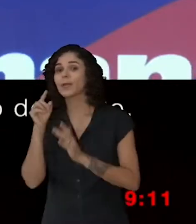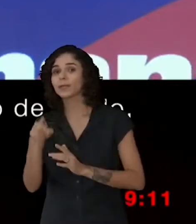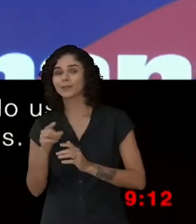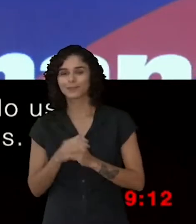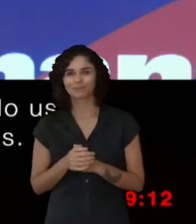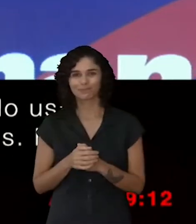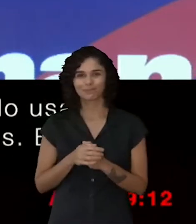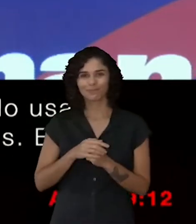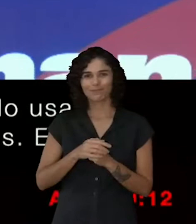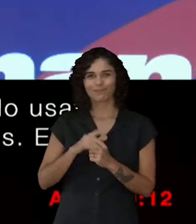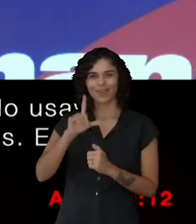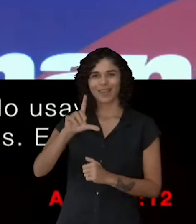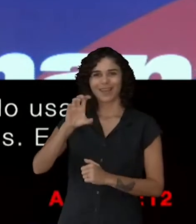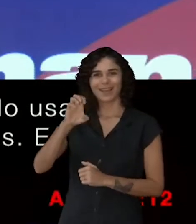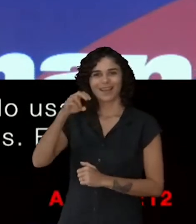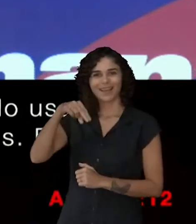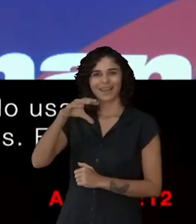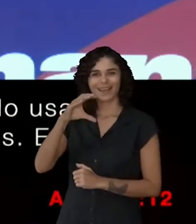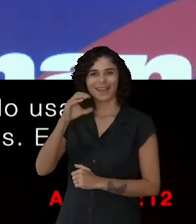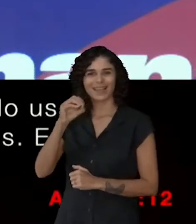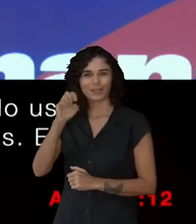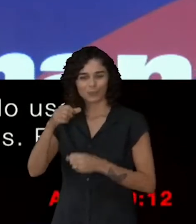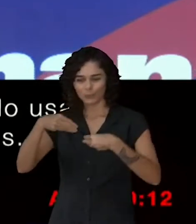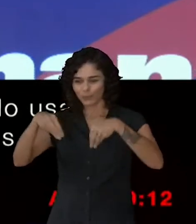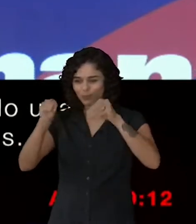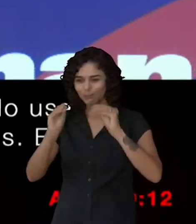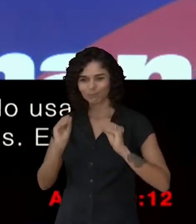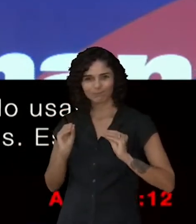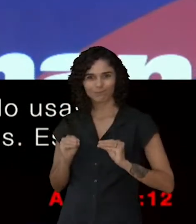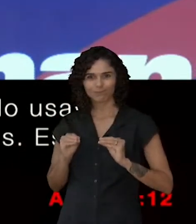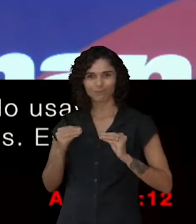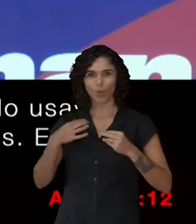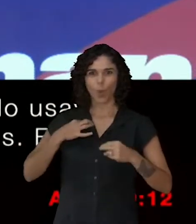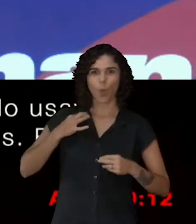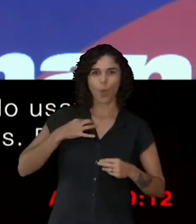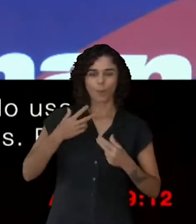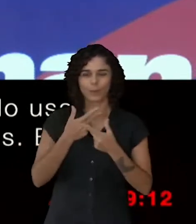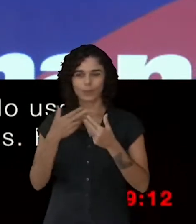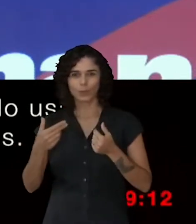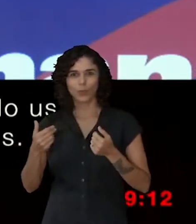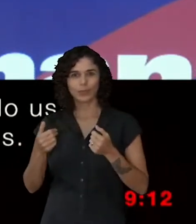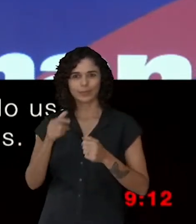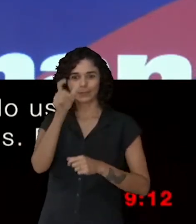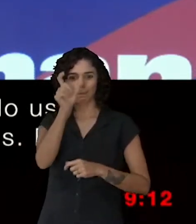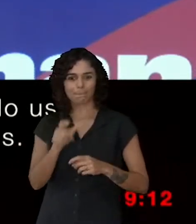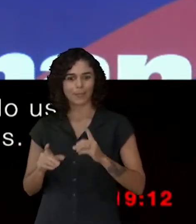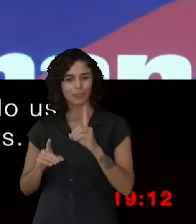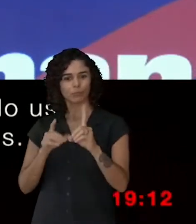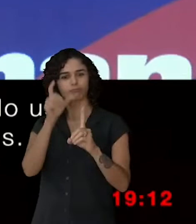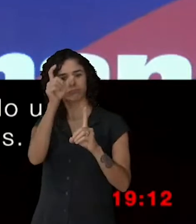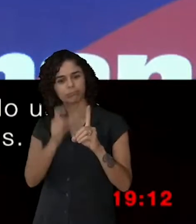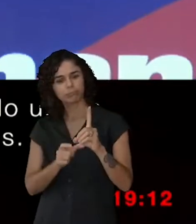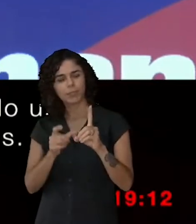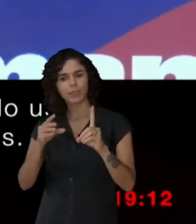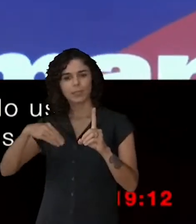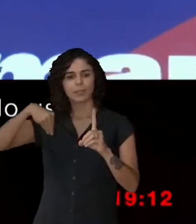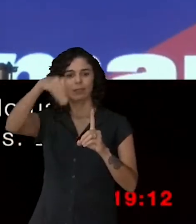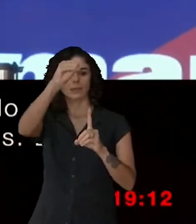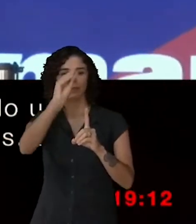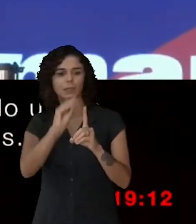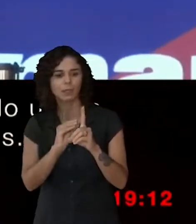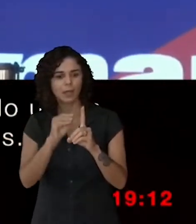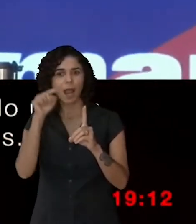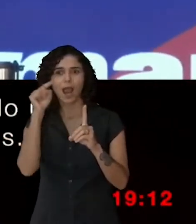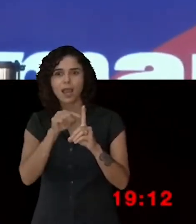ou aventais usados por ele eram colocados sobre os enfermos, esses eram curados de suas